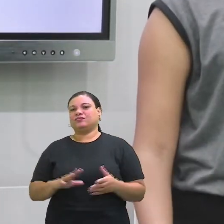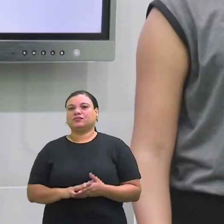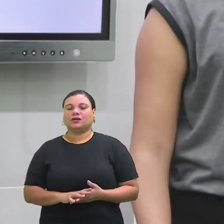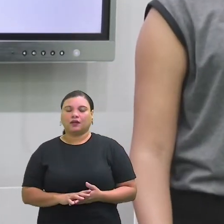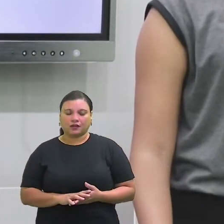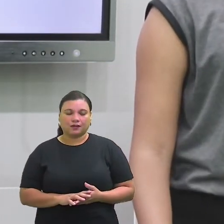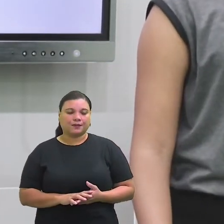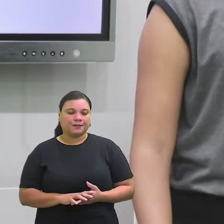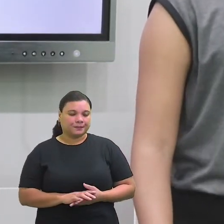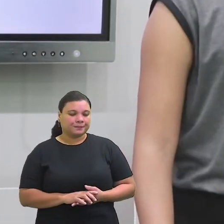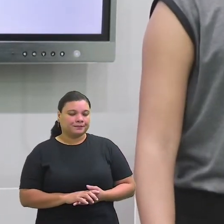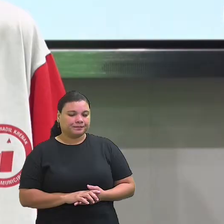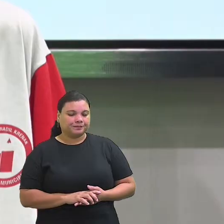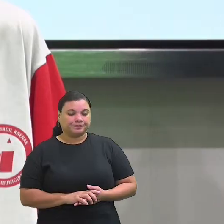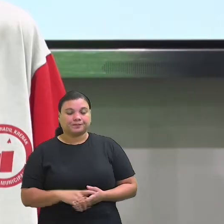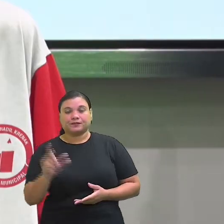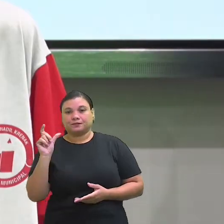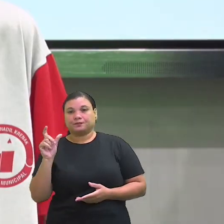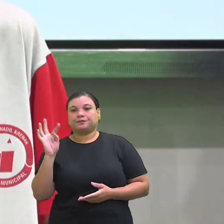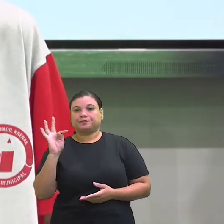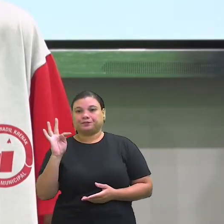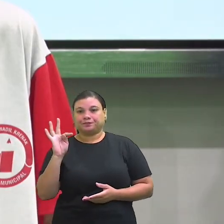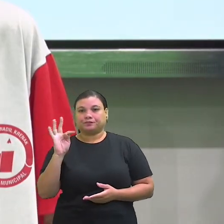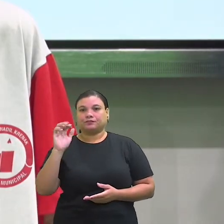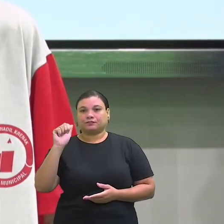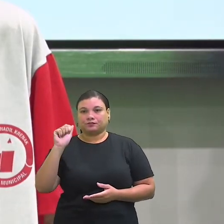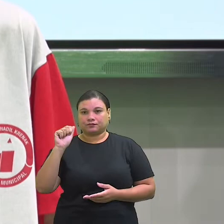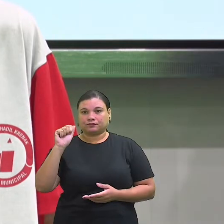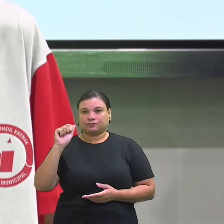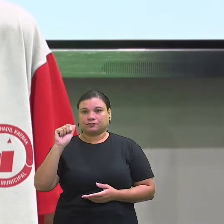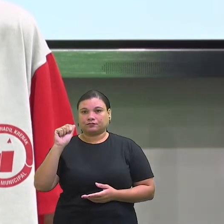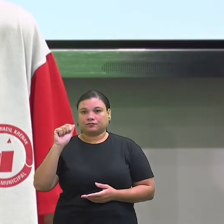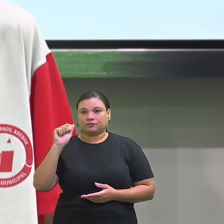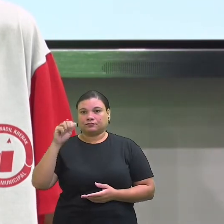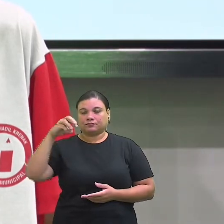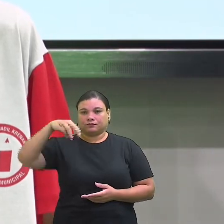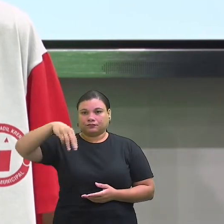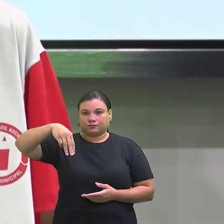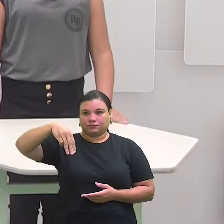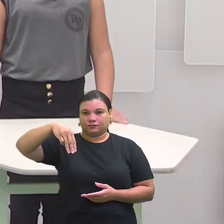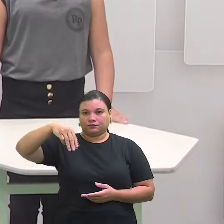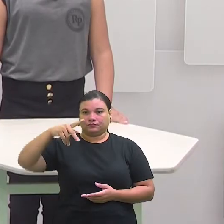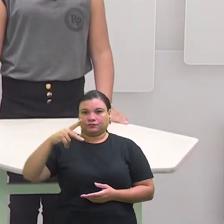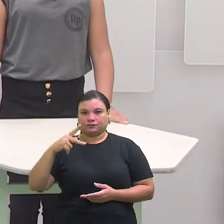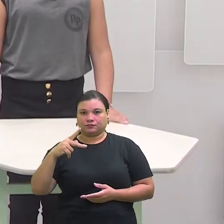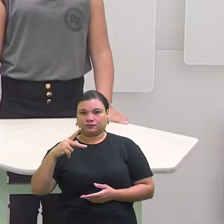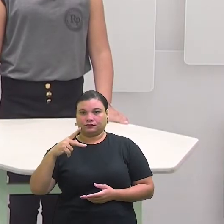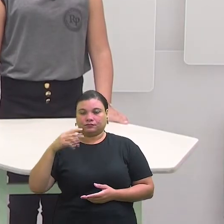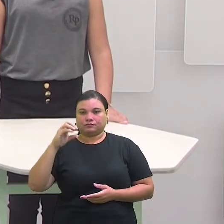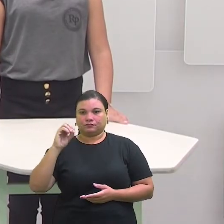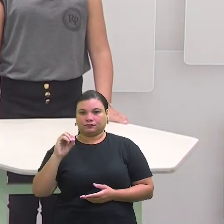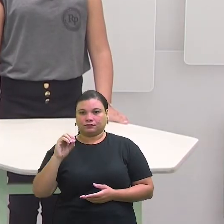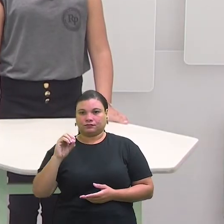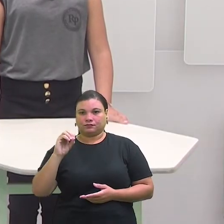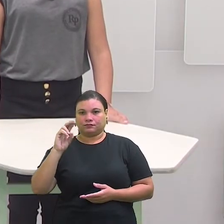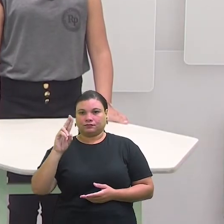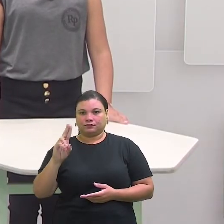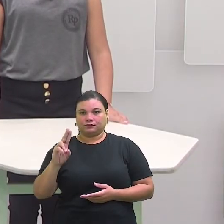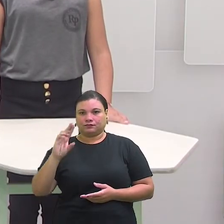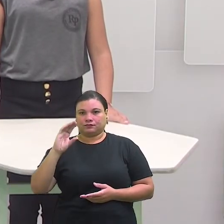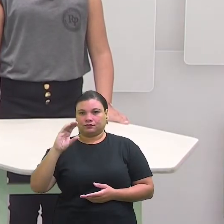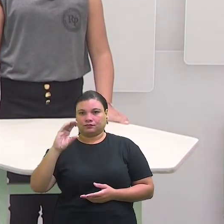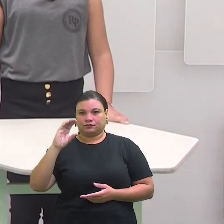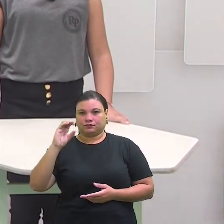Tampouco. T A M P O U